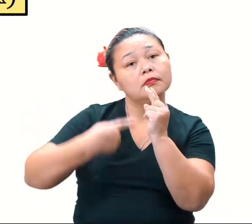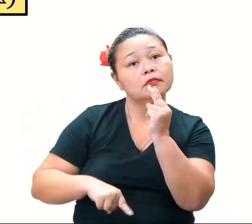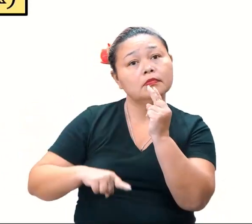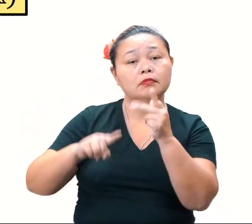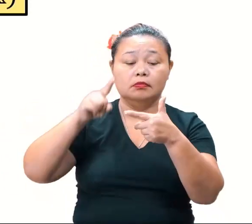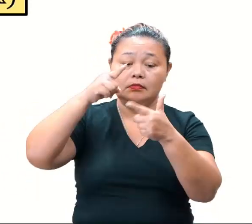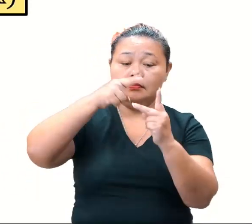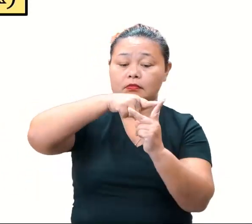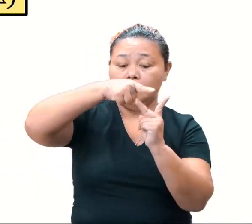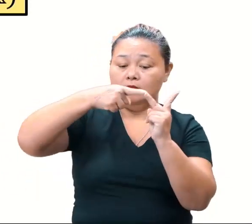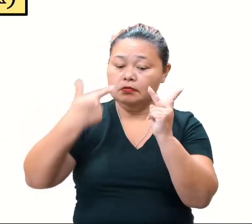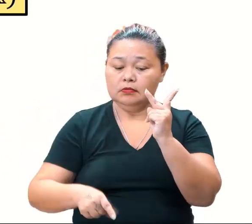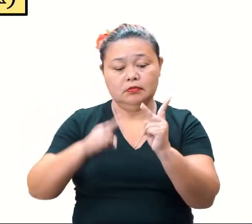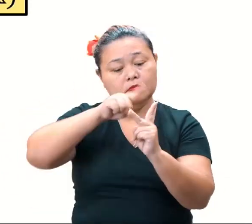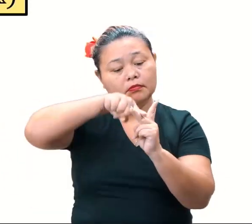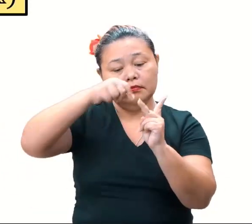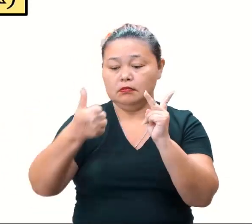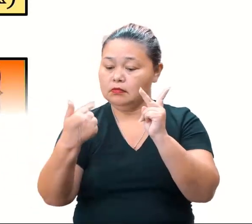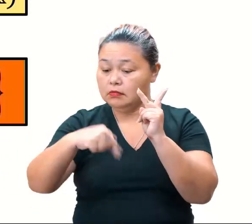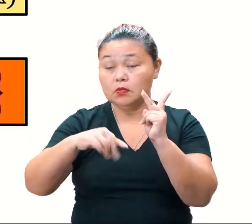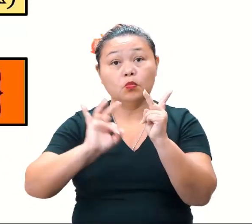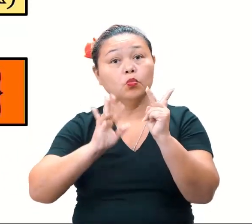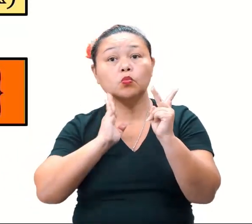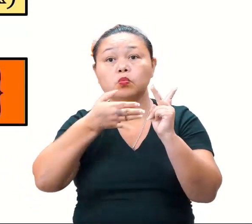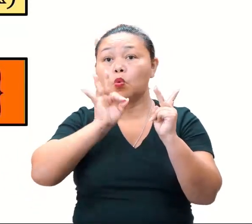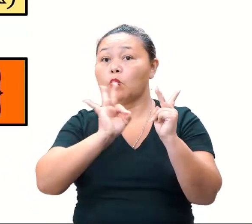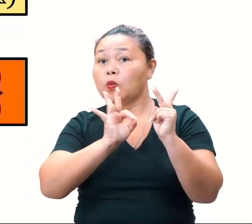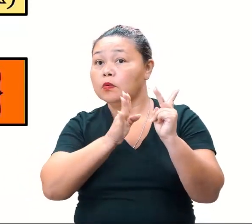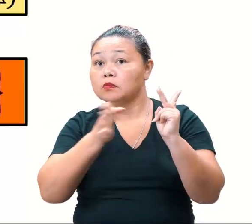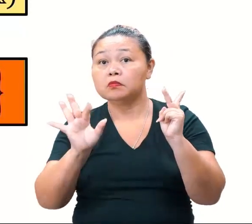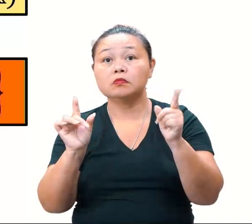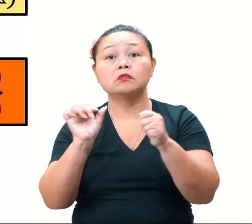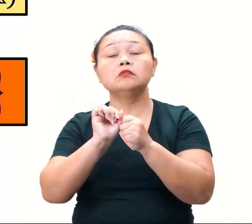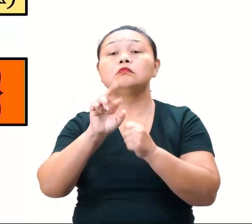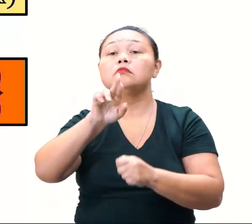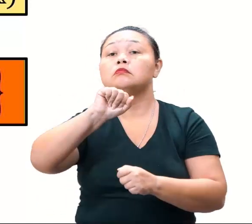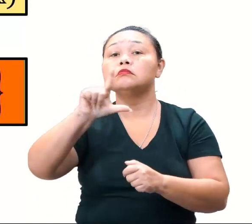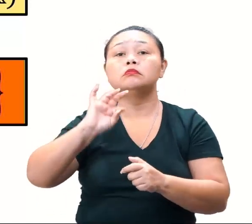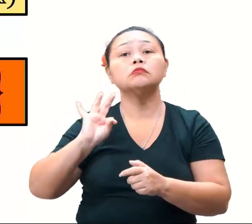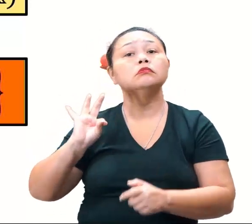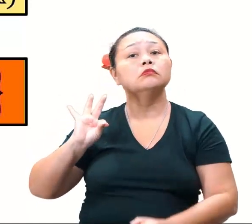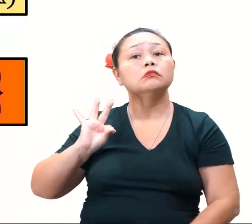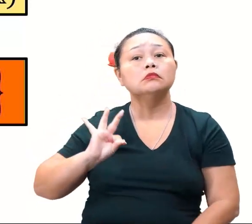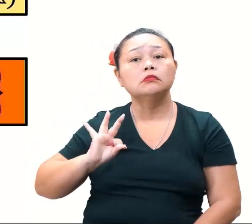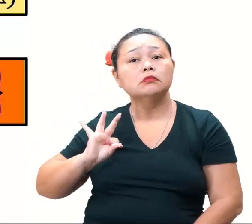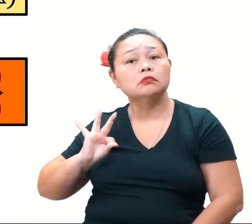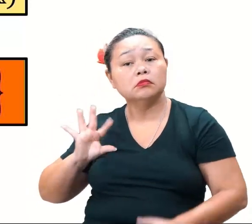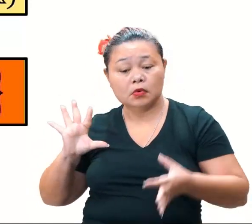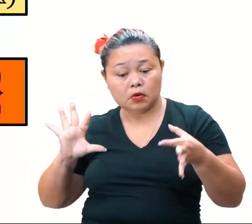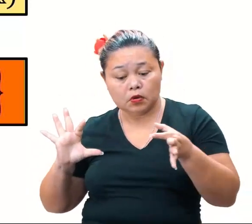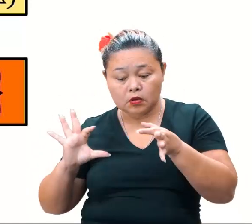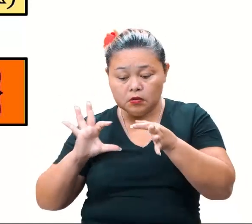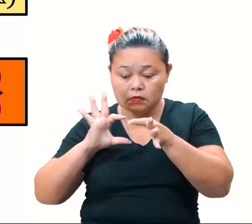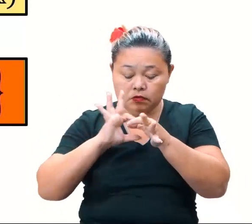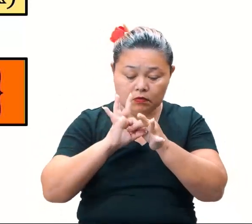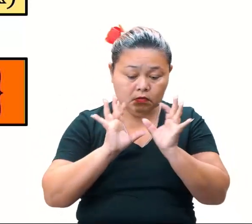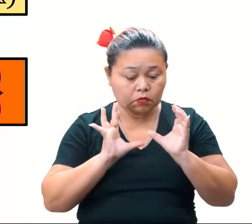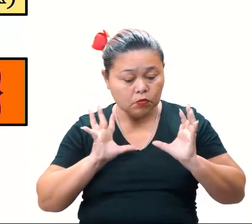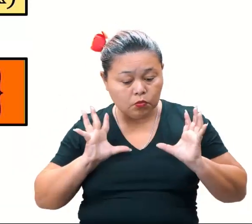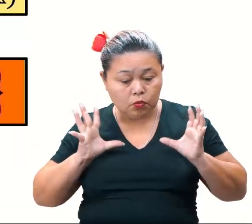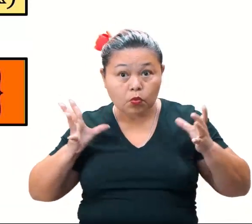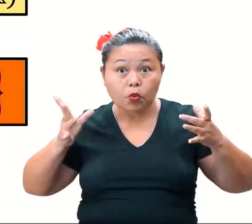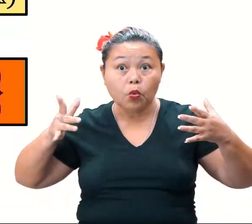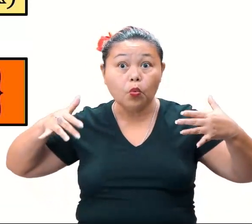2, a raiz de 17, as raízes não exatas. Isso. E os reais, professor Maurício? Os reais é a união entre todo